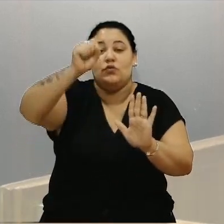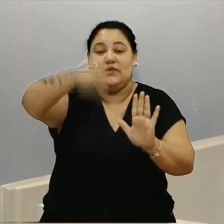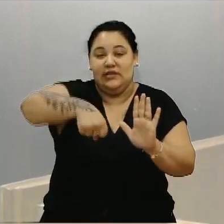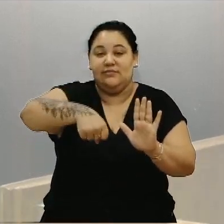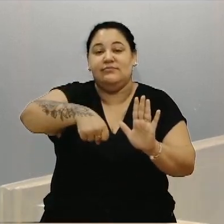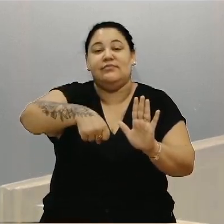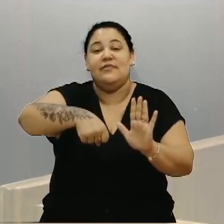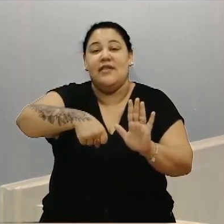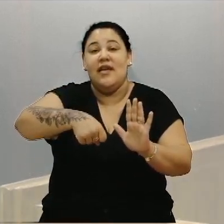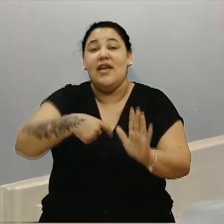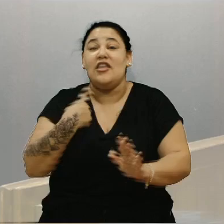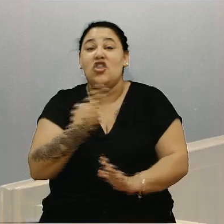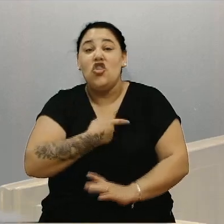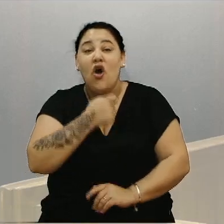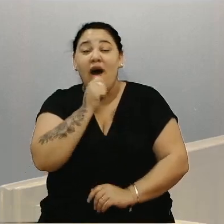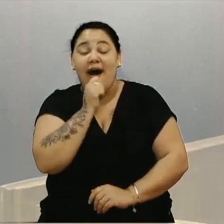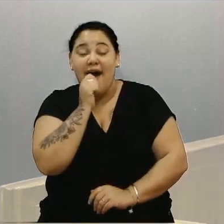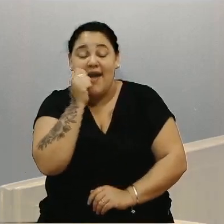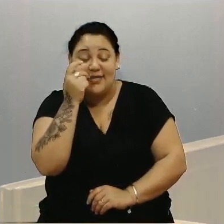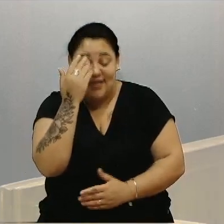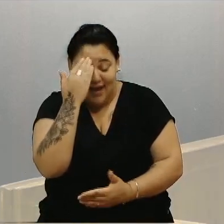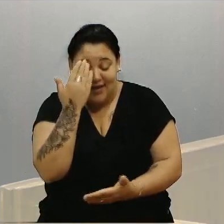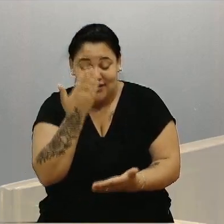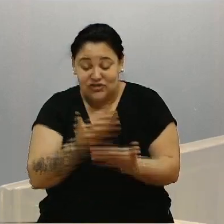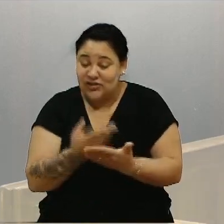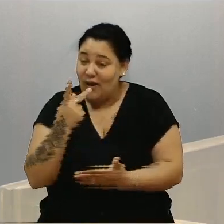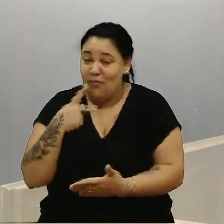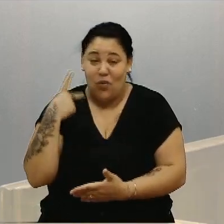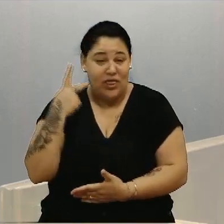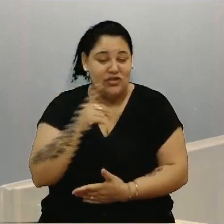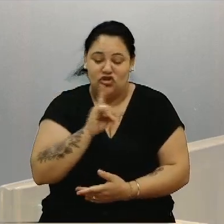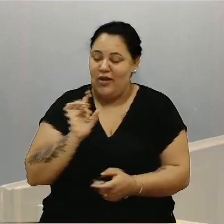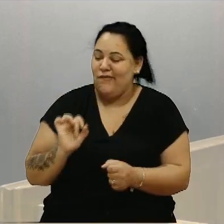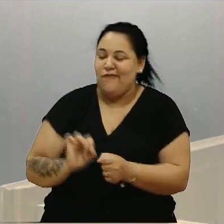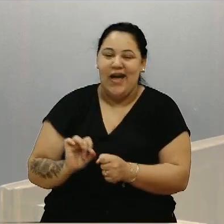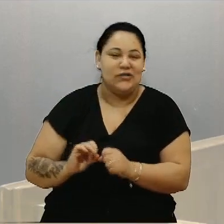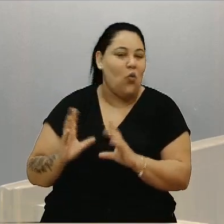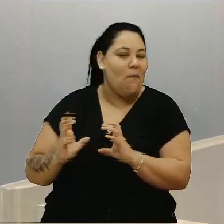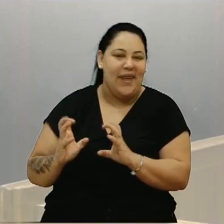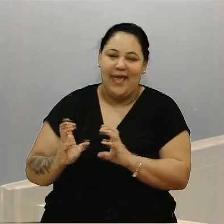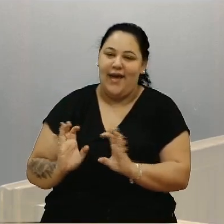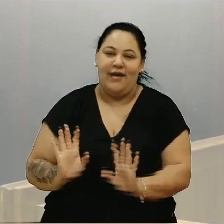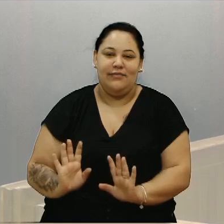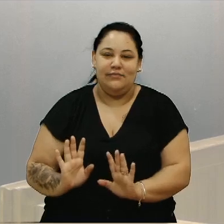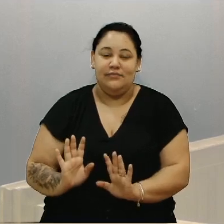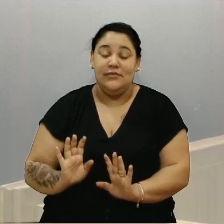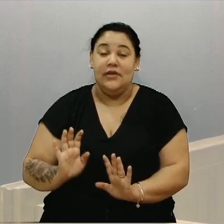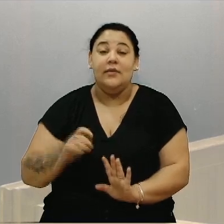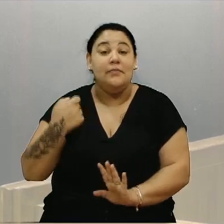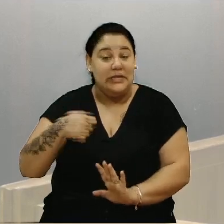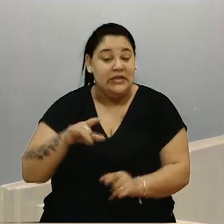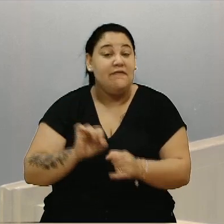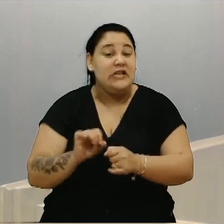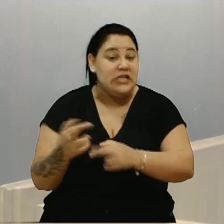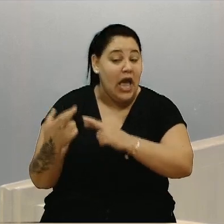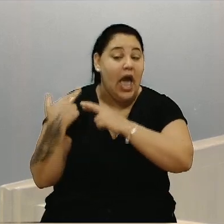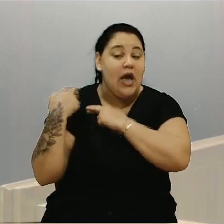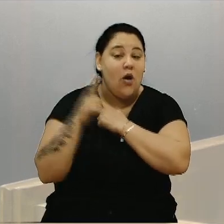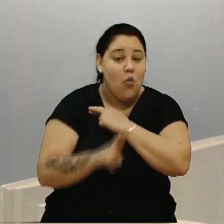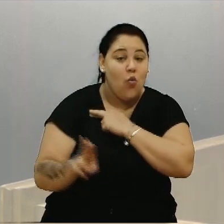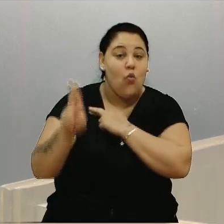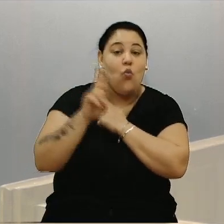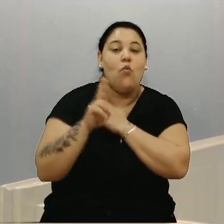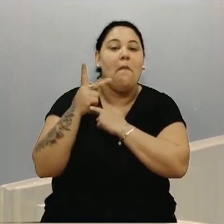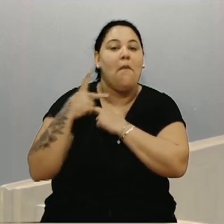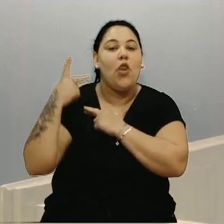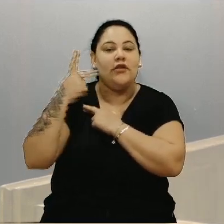gente ainda acredita que a política não é assim, que política é coisa séria e se faz com responsabilidade. E